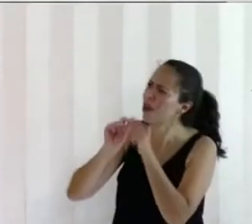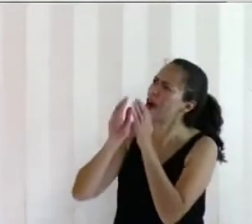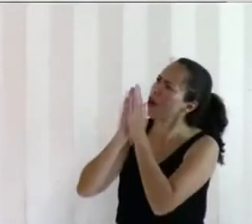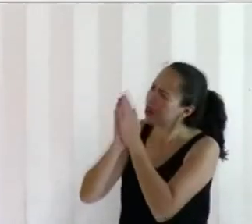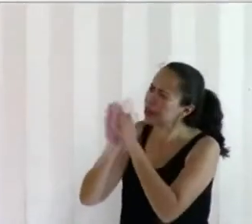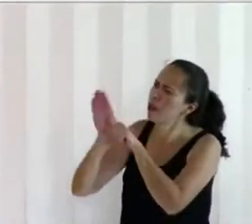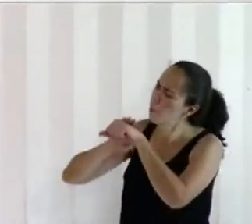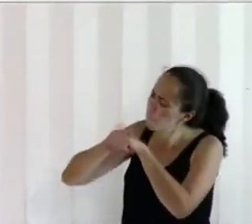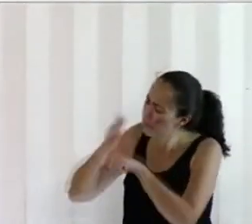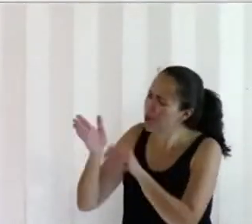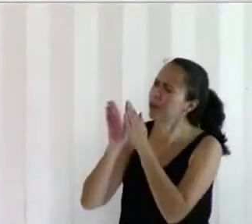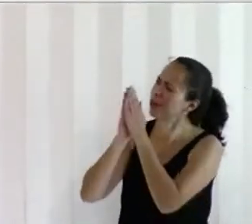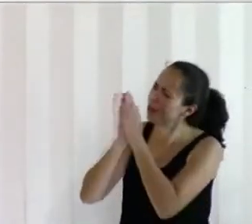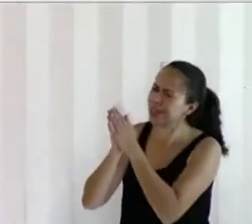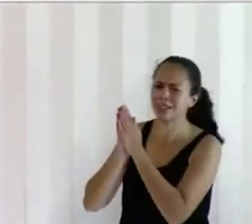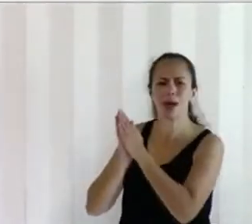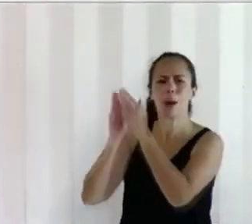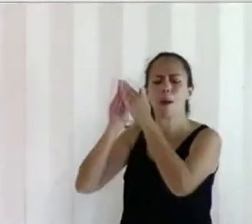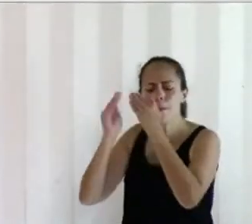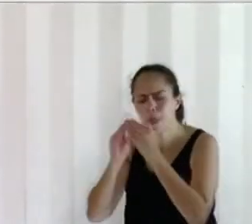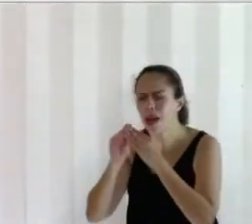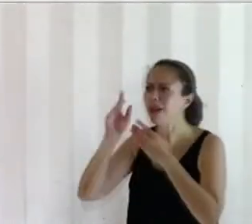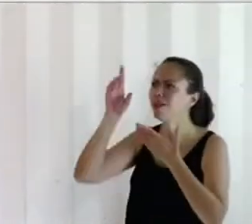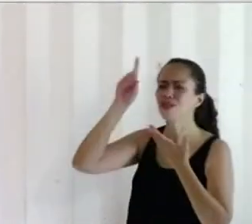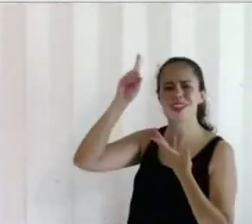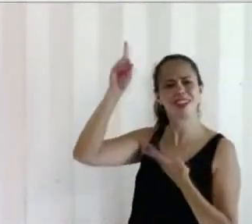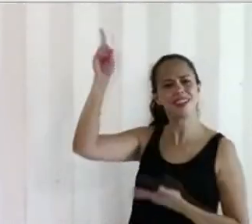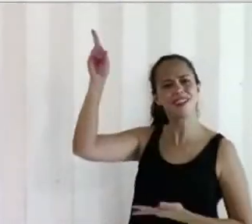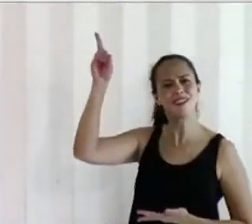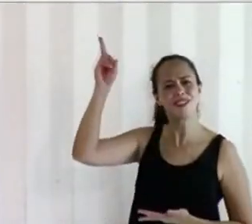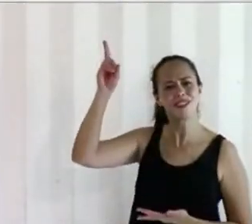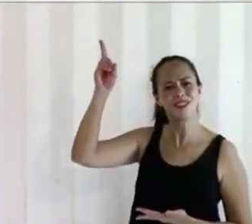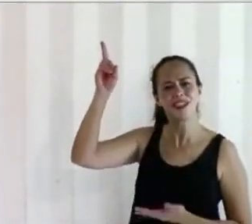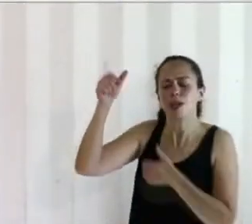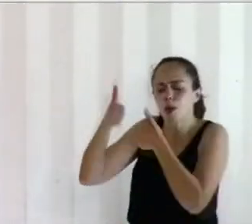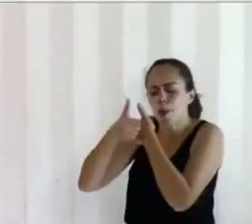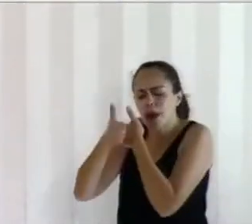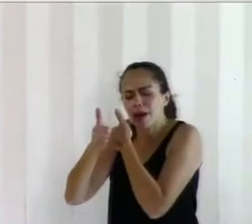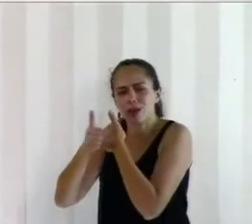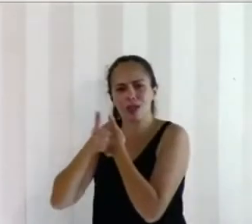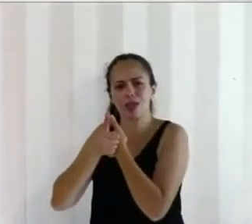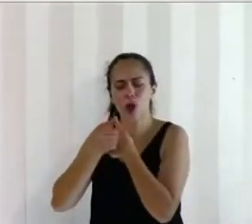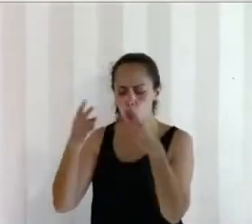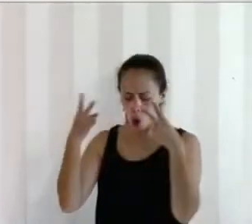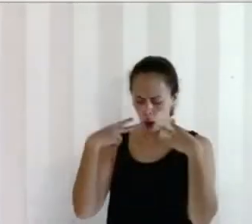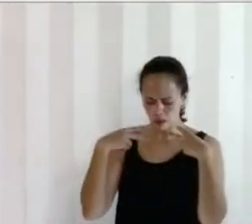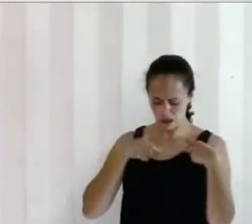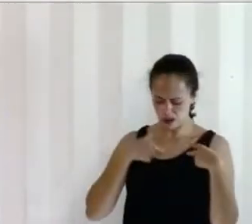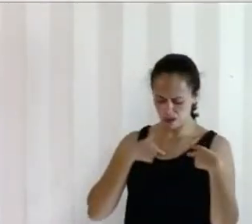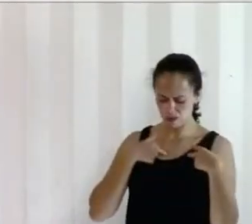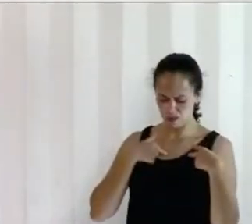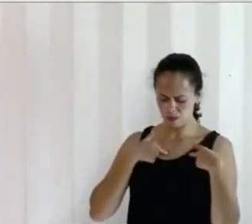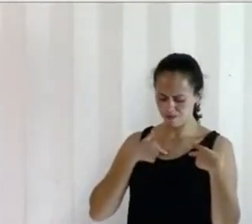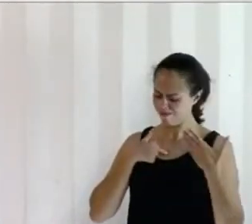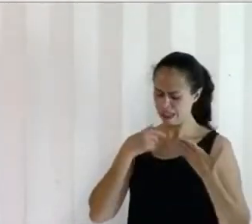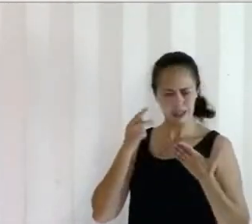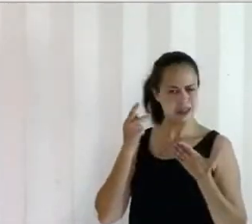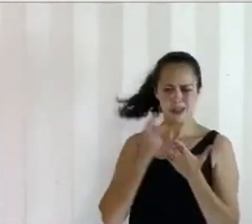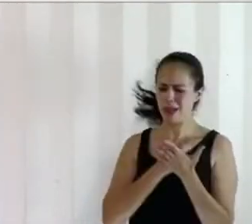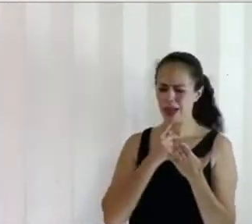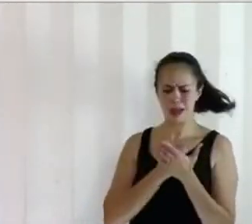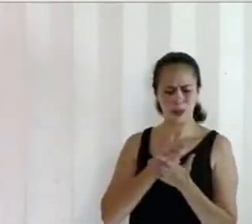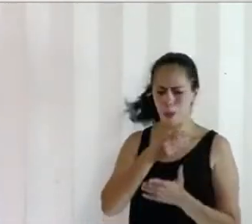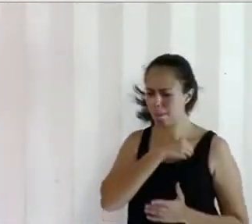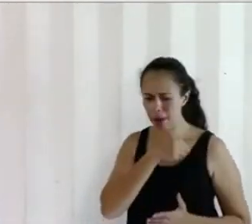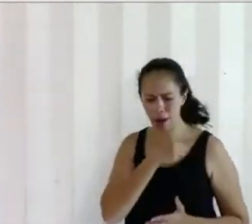pensou? É isso. Como pode um discípulo se conformar na desobediência quando a palavra de Deus diz, orar é